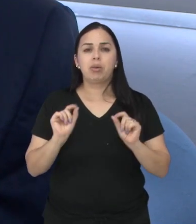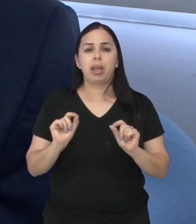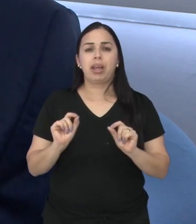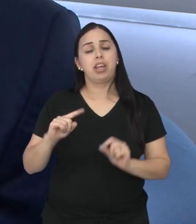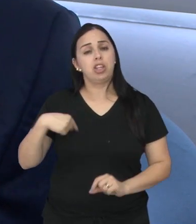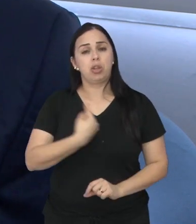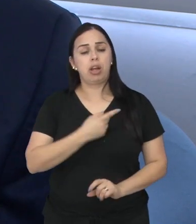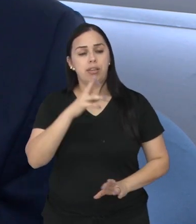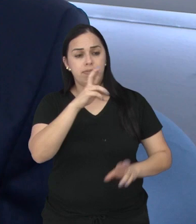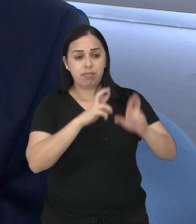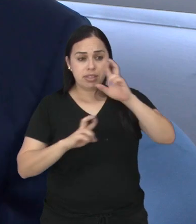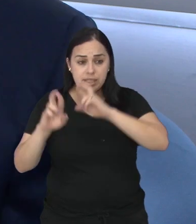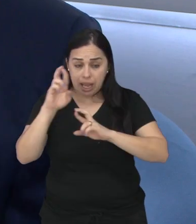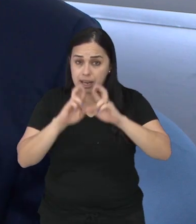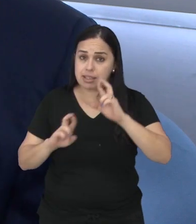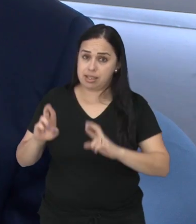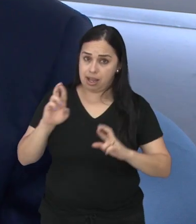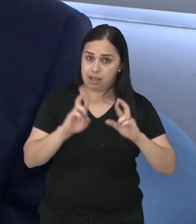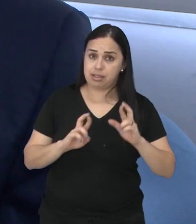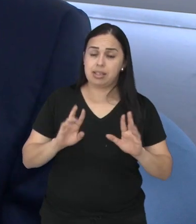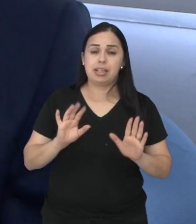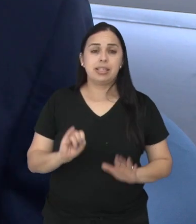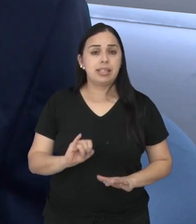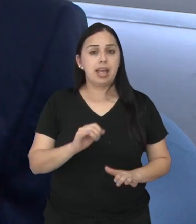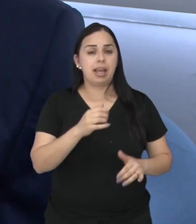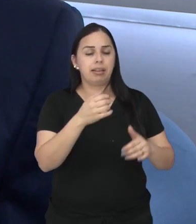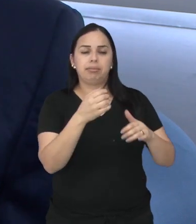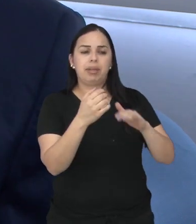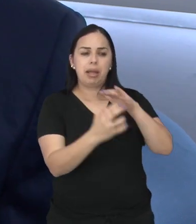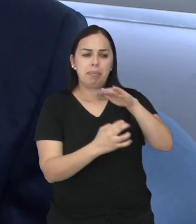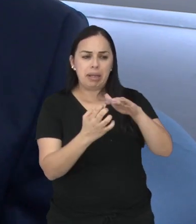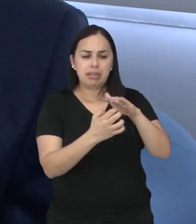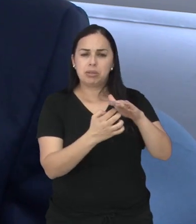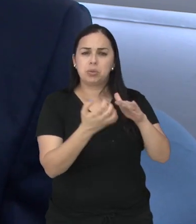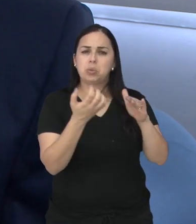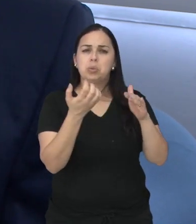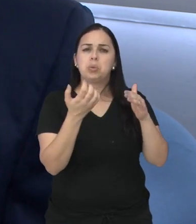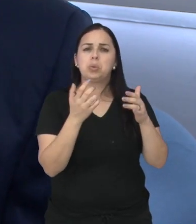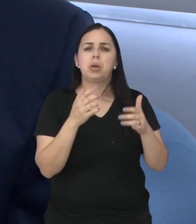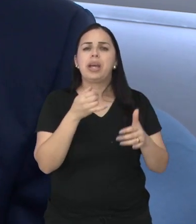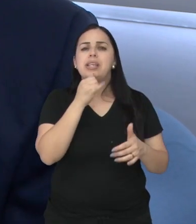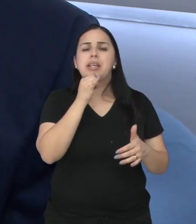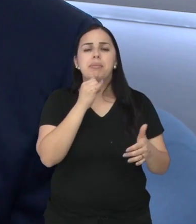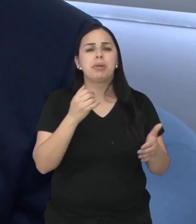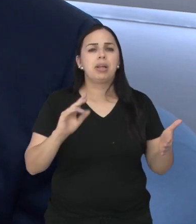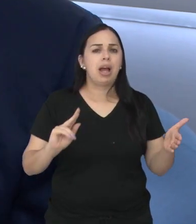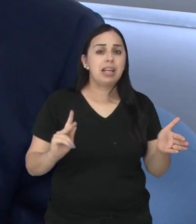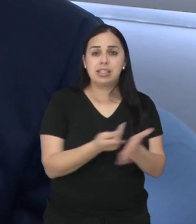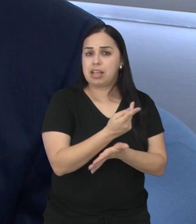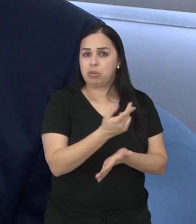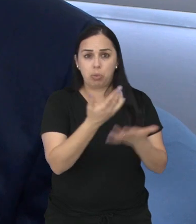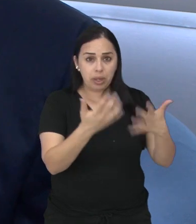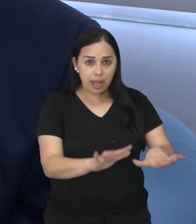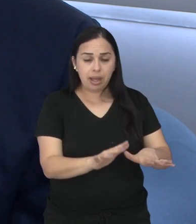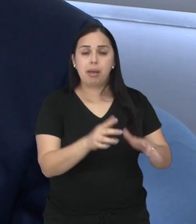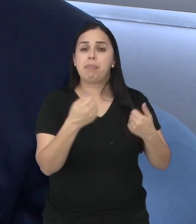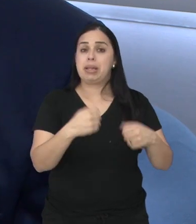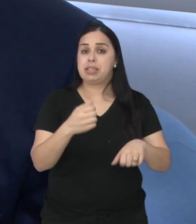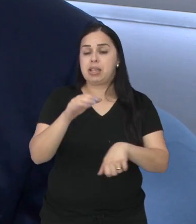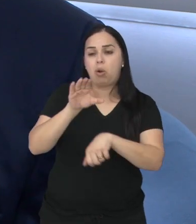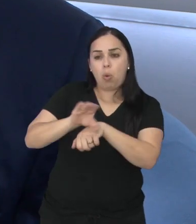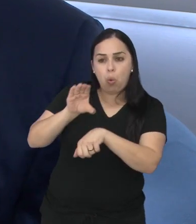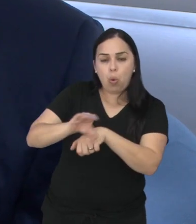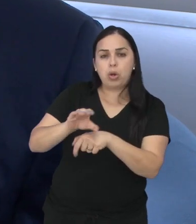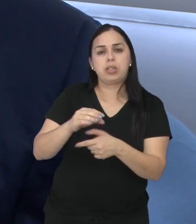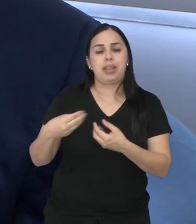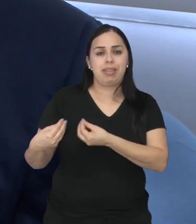de fiscalizá-las. Além disso, se as empresas não querem incorrer em acidentes ou doenças, elas precisam criar